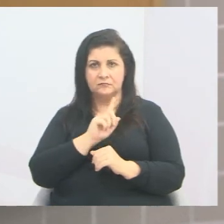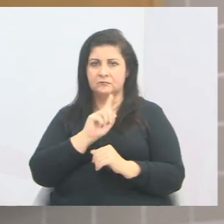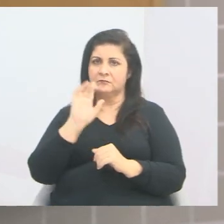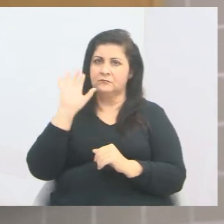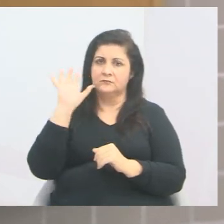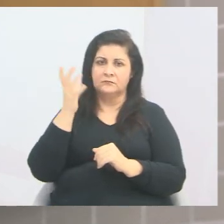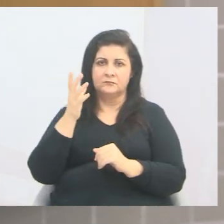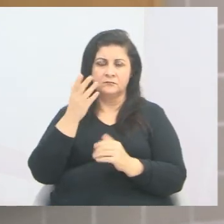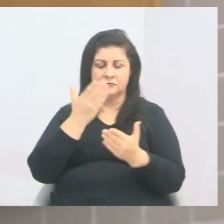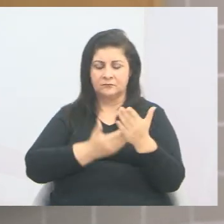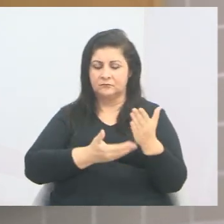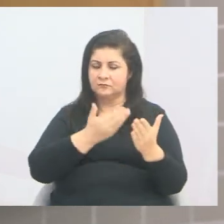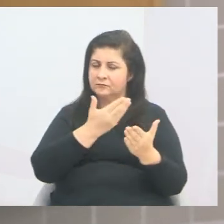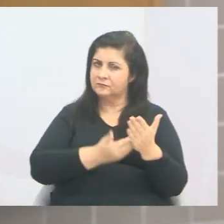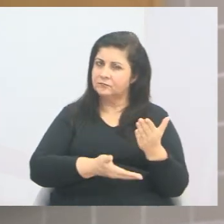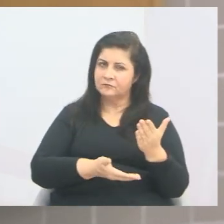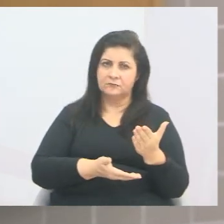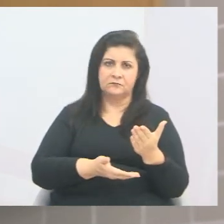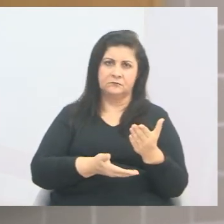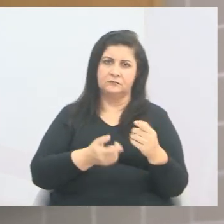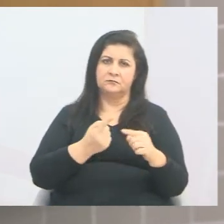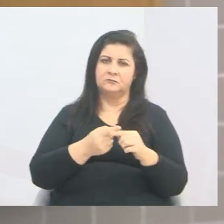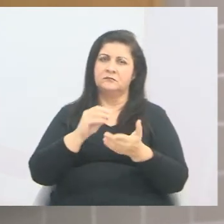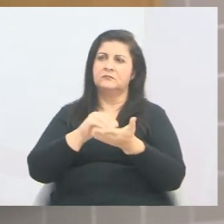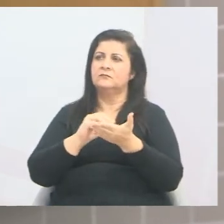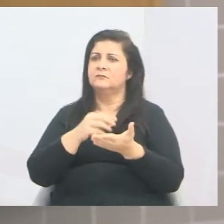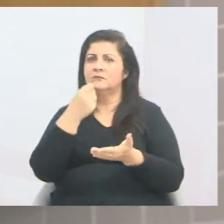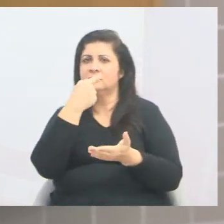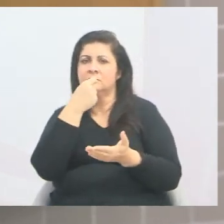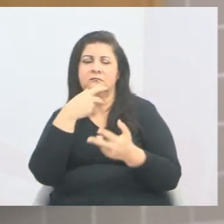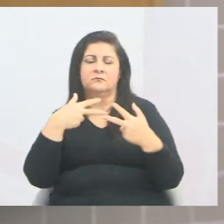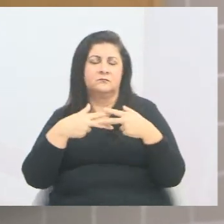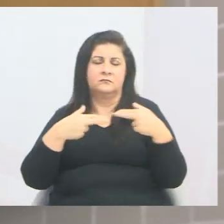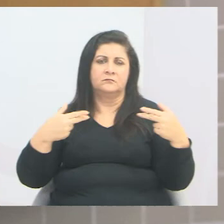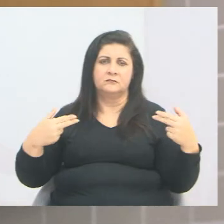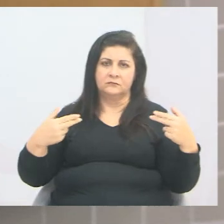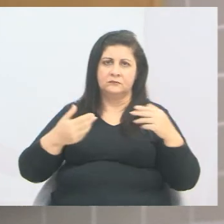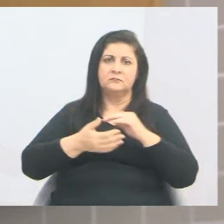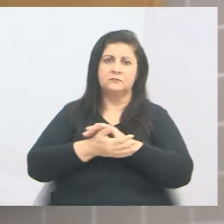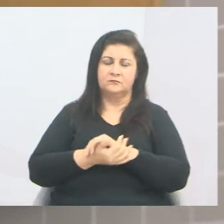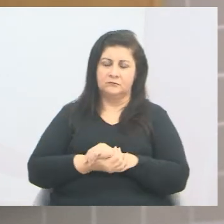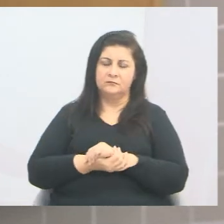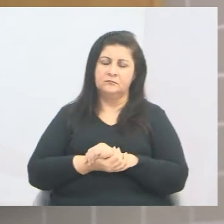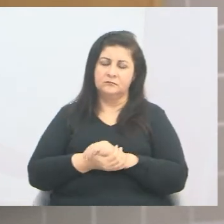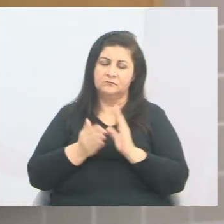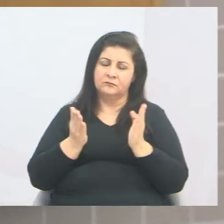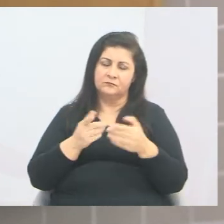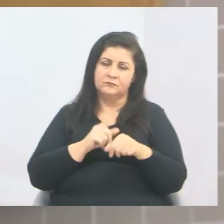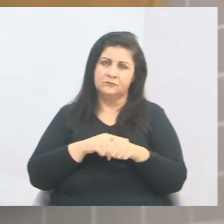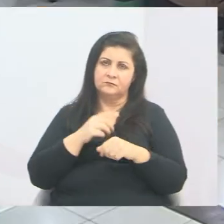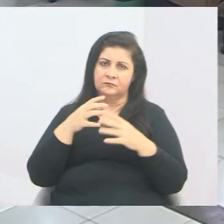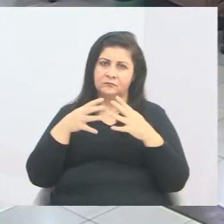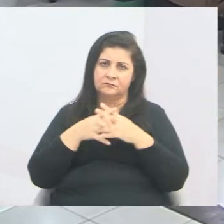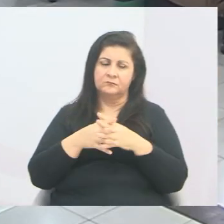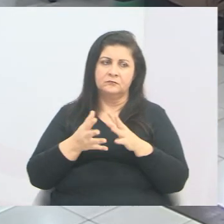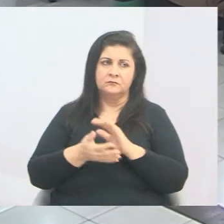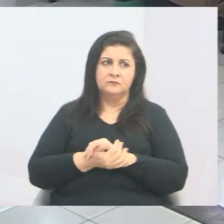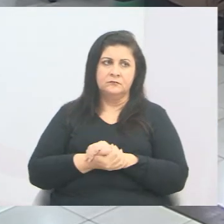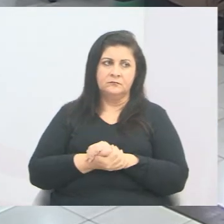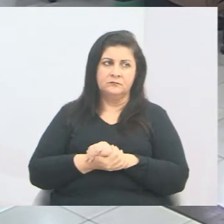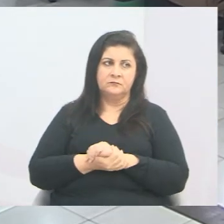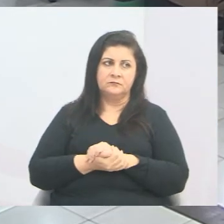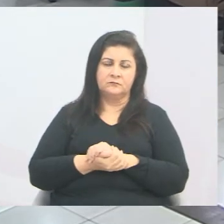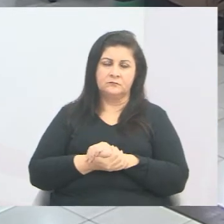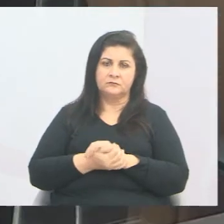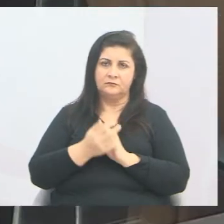nenhuma fatalidade de falta de insumos ou alguma coisa nesse sentido para esse momento tão delicado. Eu acho que a grande preocupação,